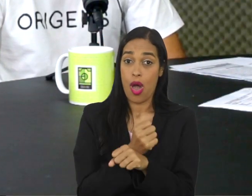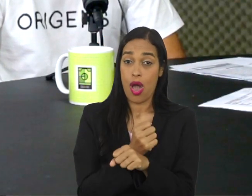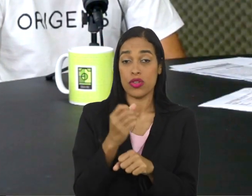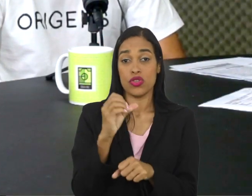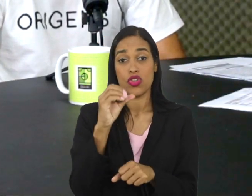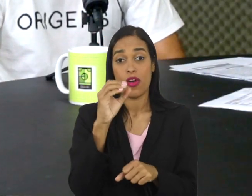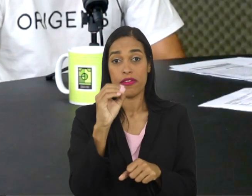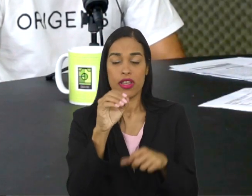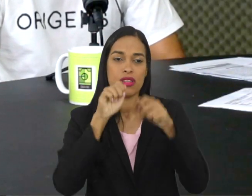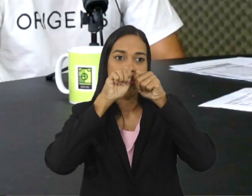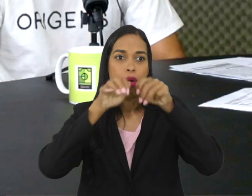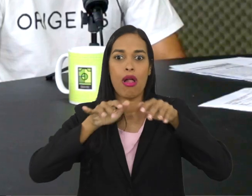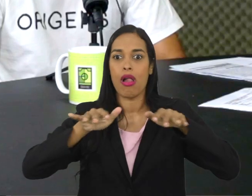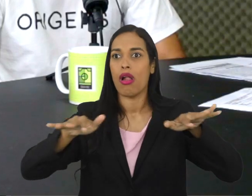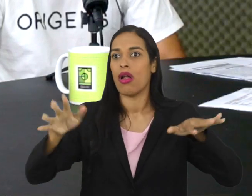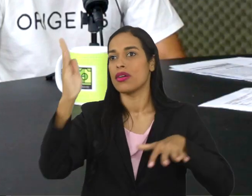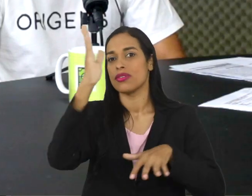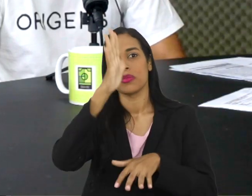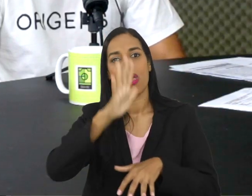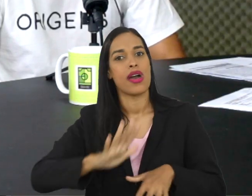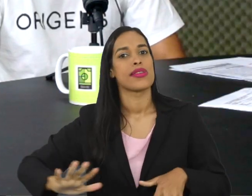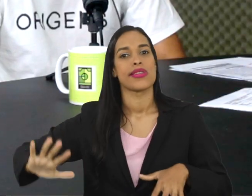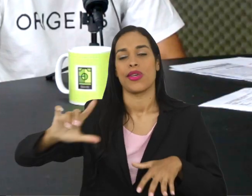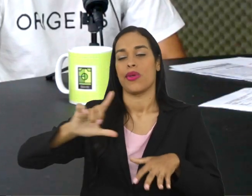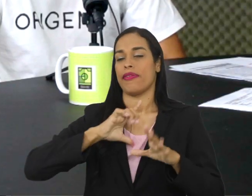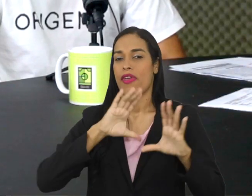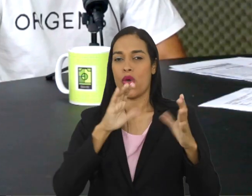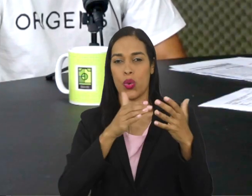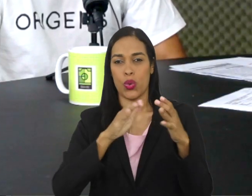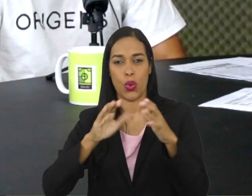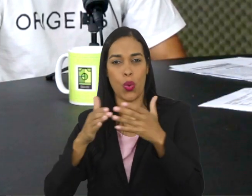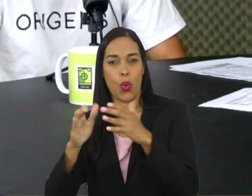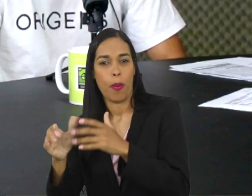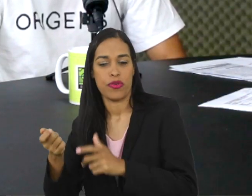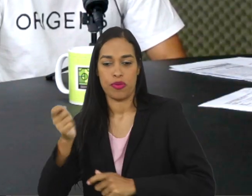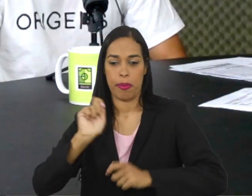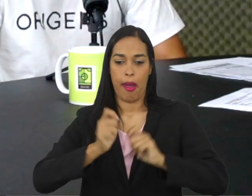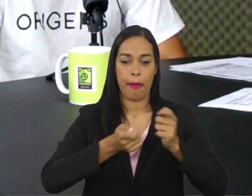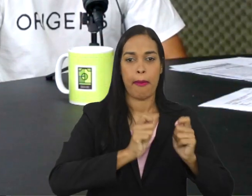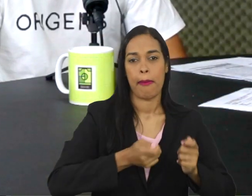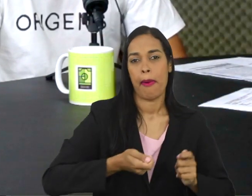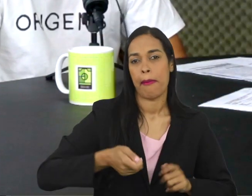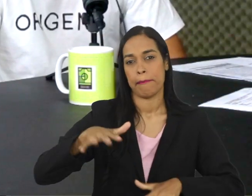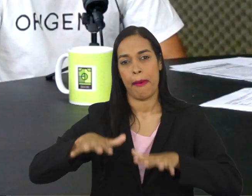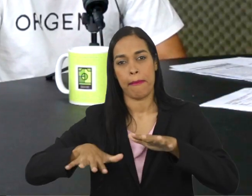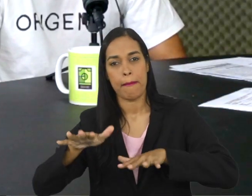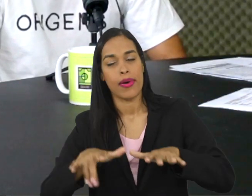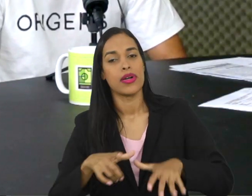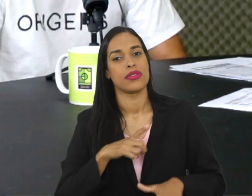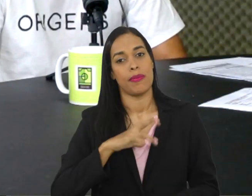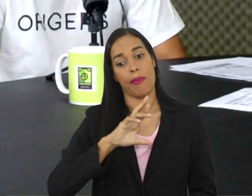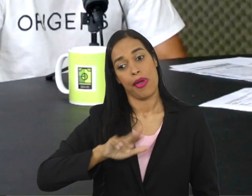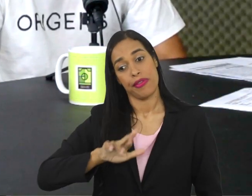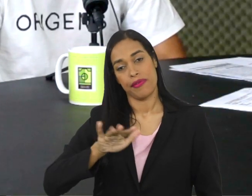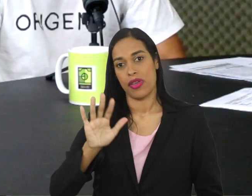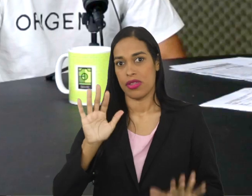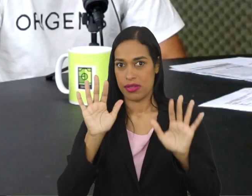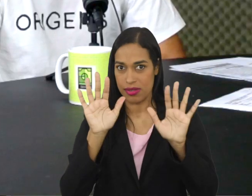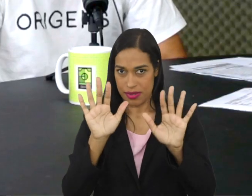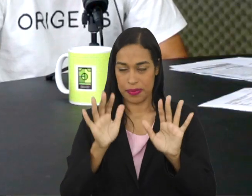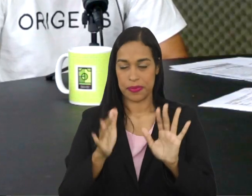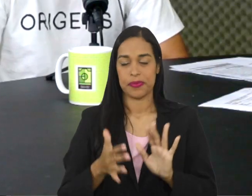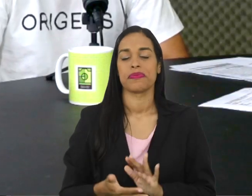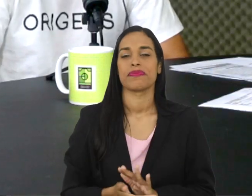a se espalhar no Brasil inteiro. Então, começaram a ter grupos percussivos que tocam maracatu. E aí tem uma diferença que eu não vou me alongar,